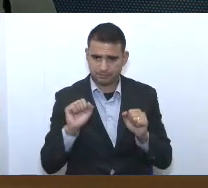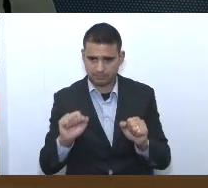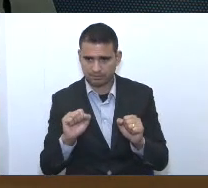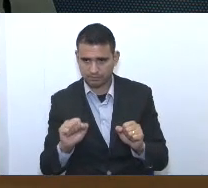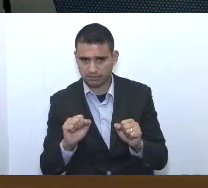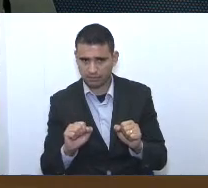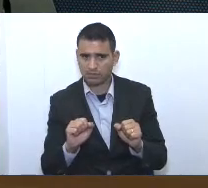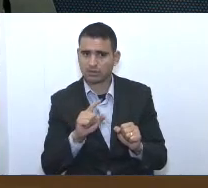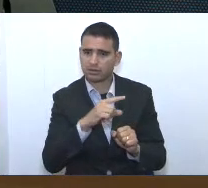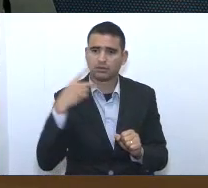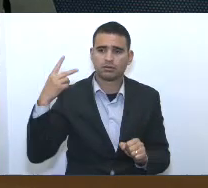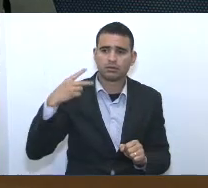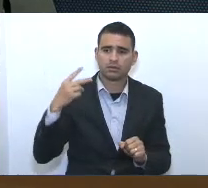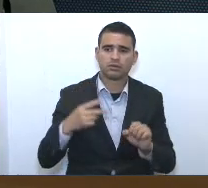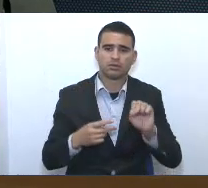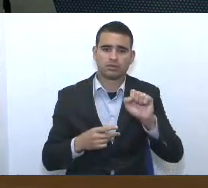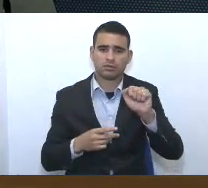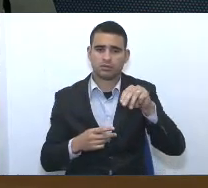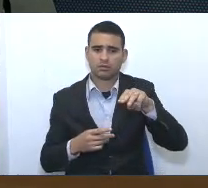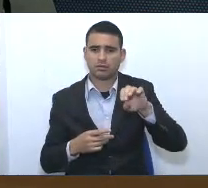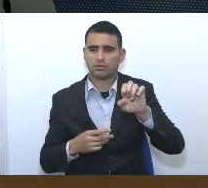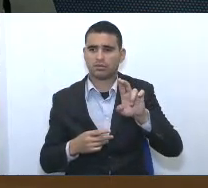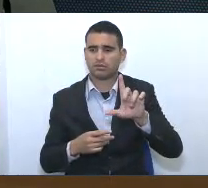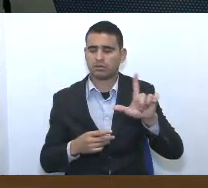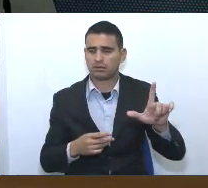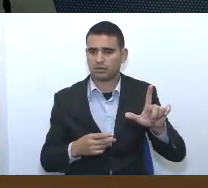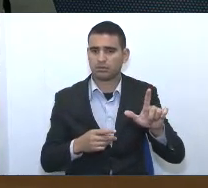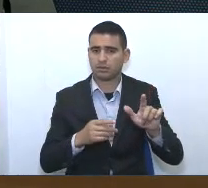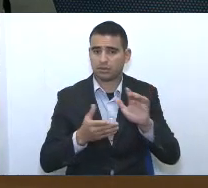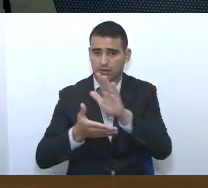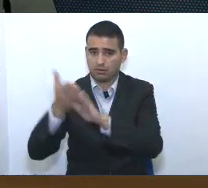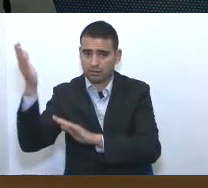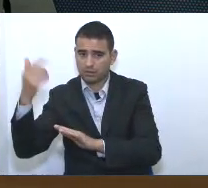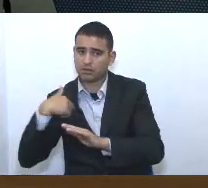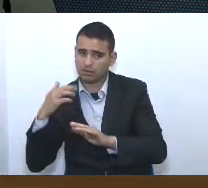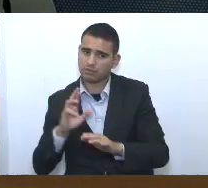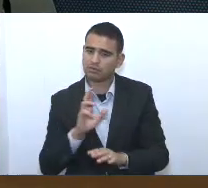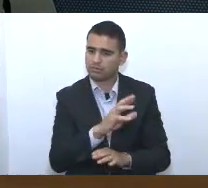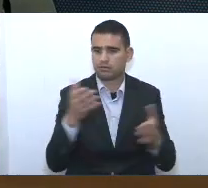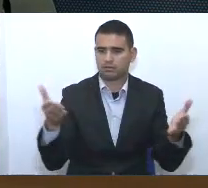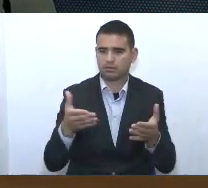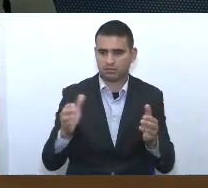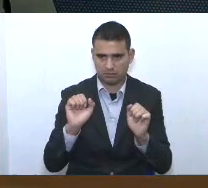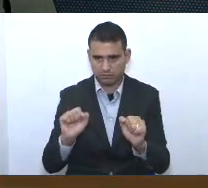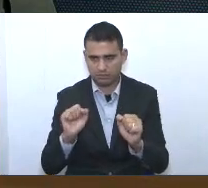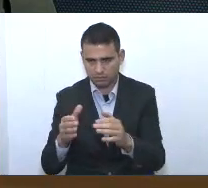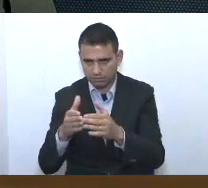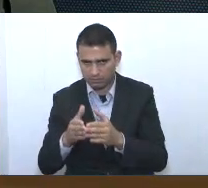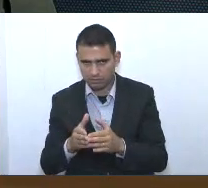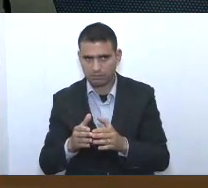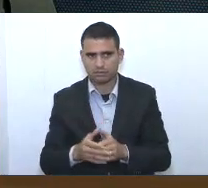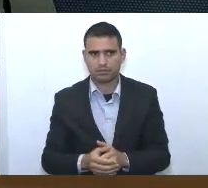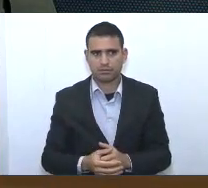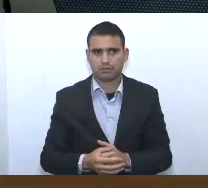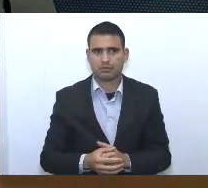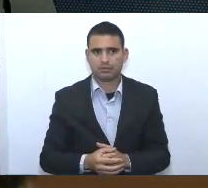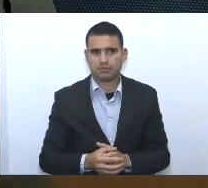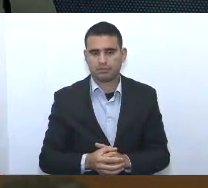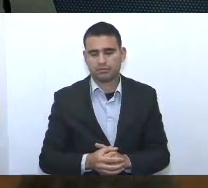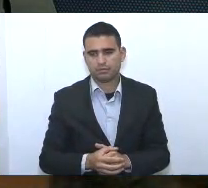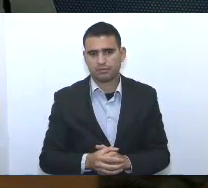vereador Samuel, porque ele disse que vai sair. Me permita que já responda a ele. Deferido e depois pedido. Nós continuamos anotando